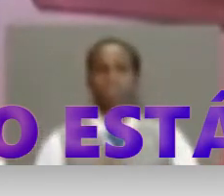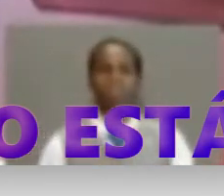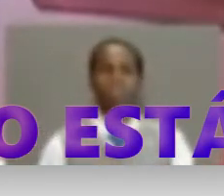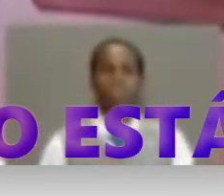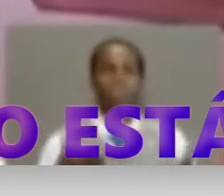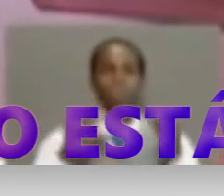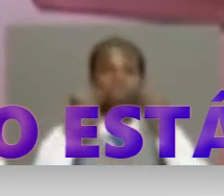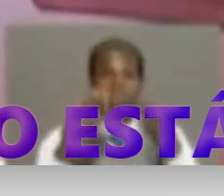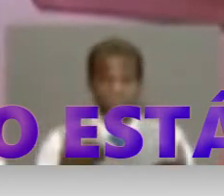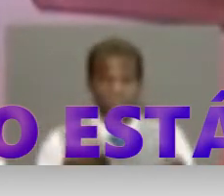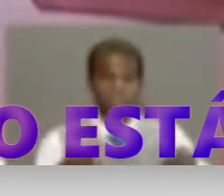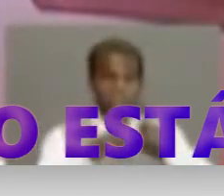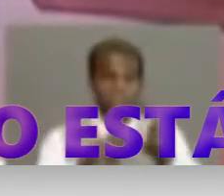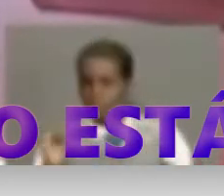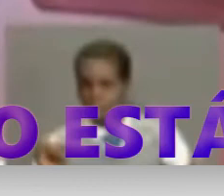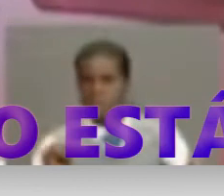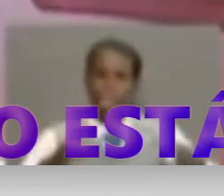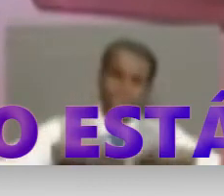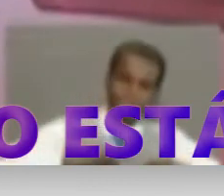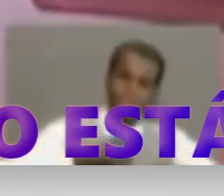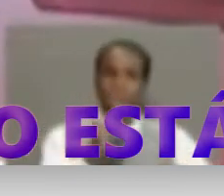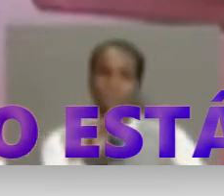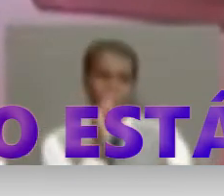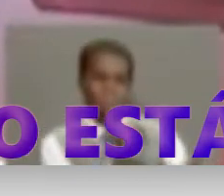O Betico consegue defender-se muito bem.